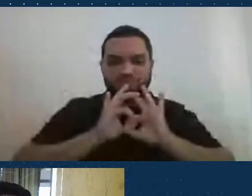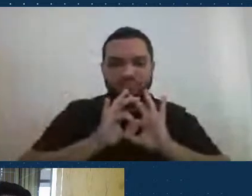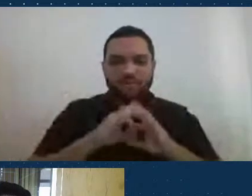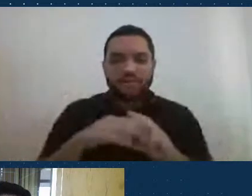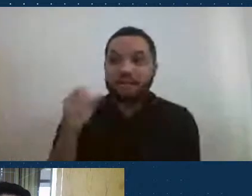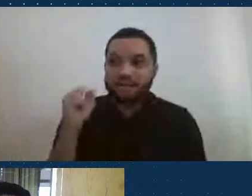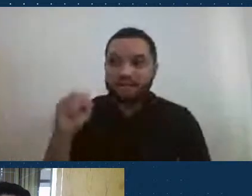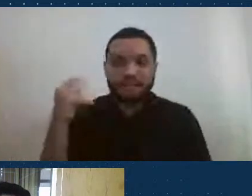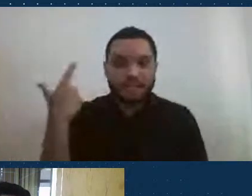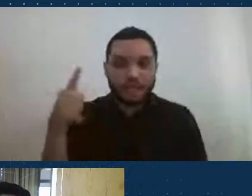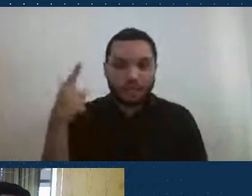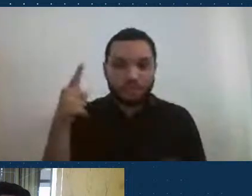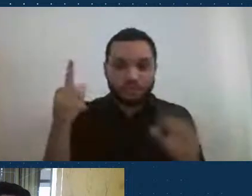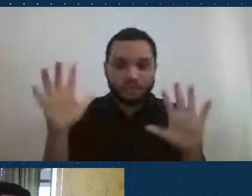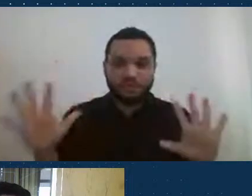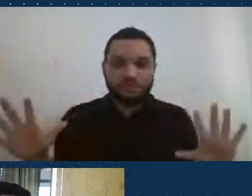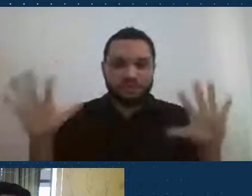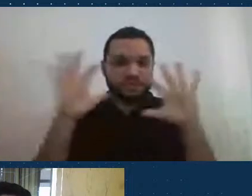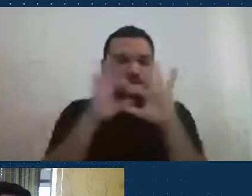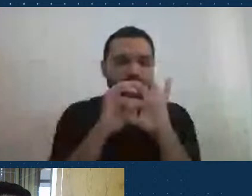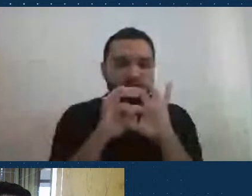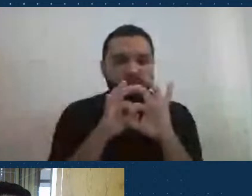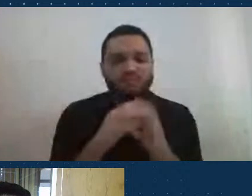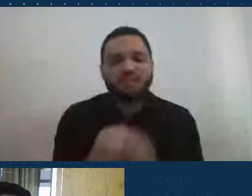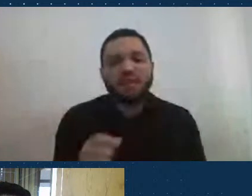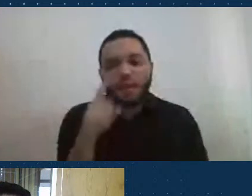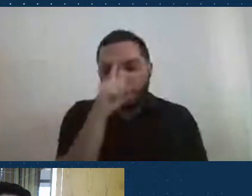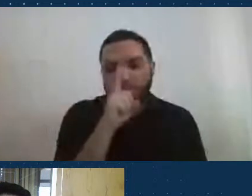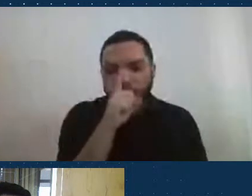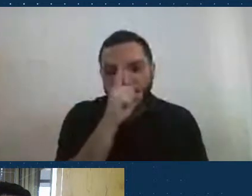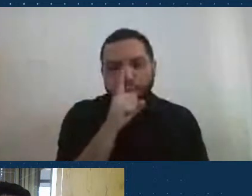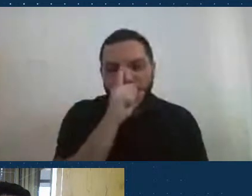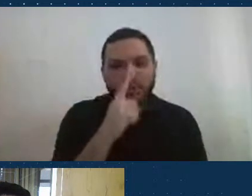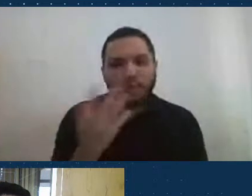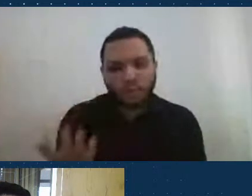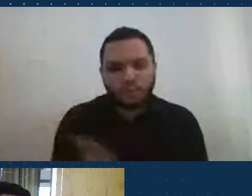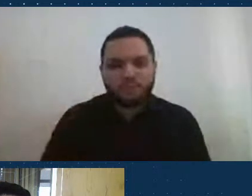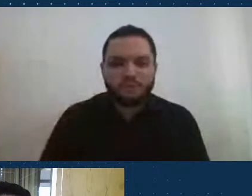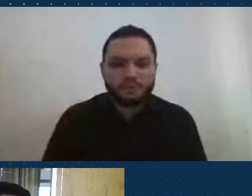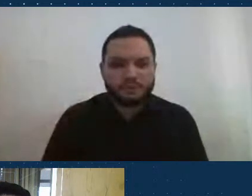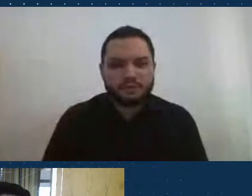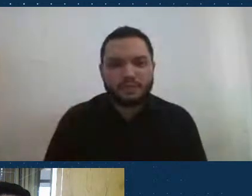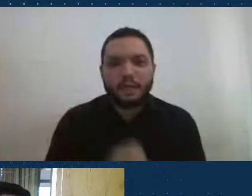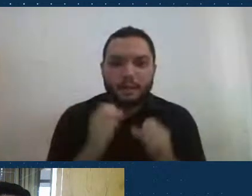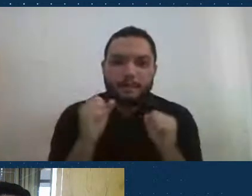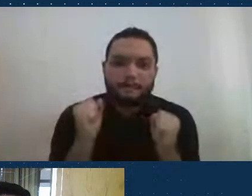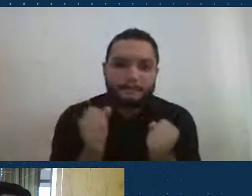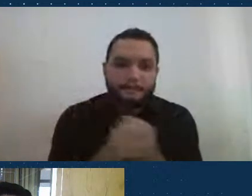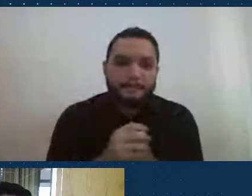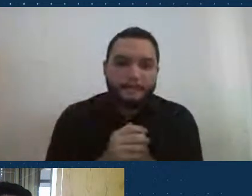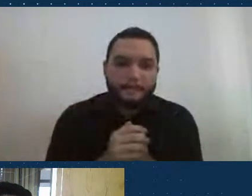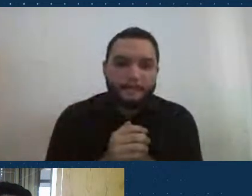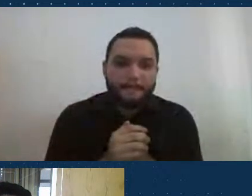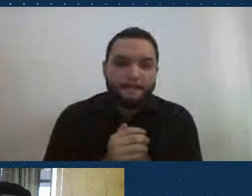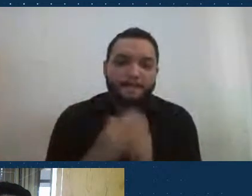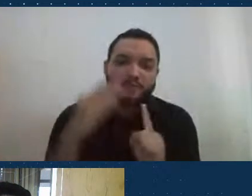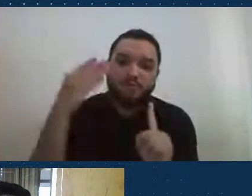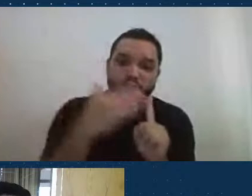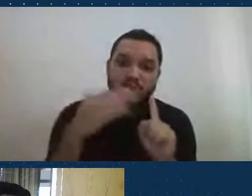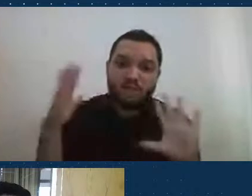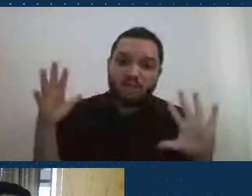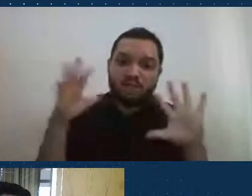né, de nenhuma maneira é que fica perigoso, né? Pode ser que talvez o que você esteja chamando de diretamente vinculado ao tema